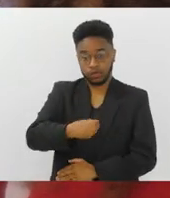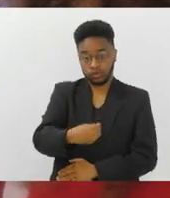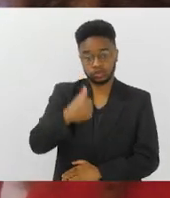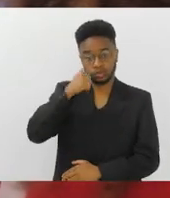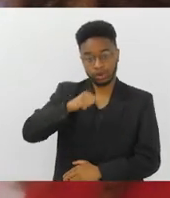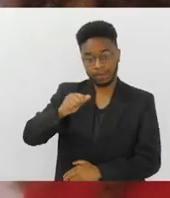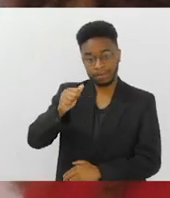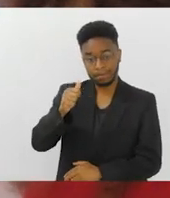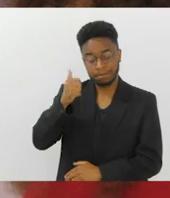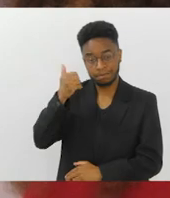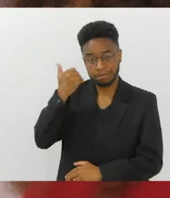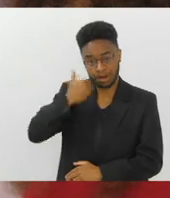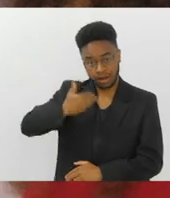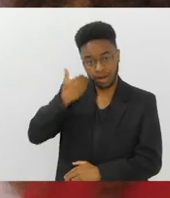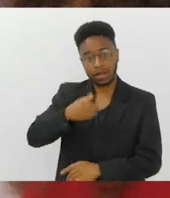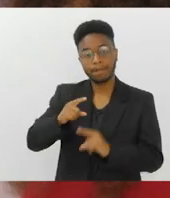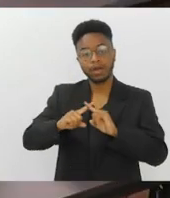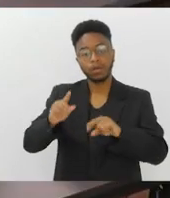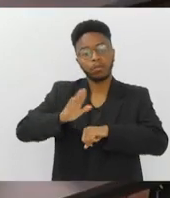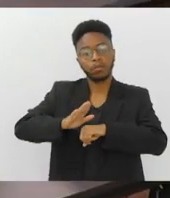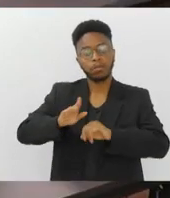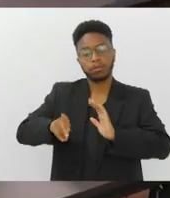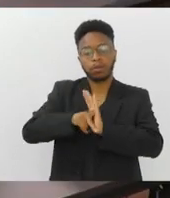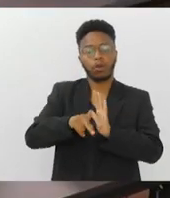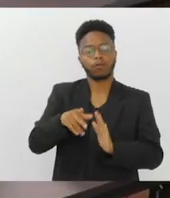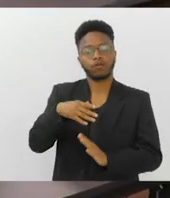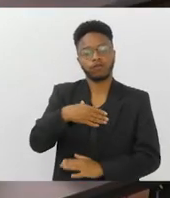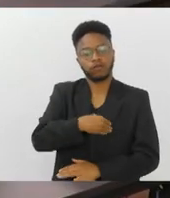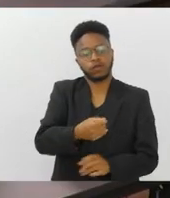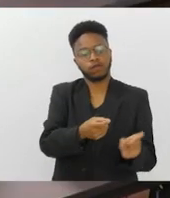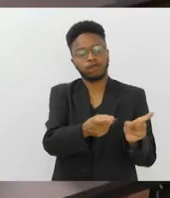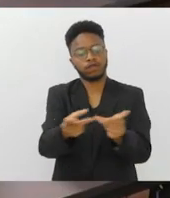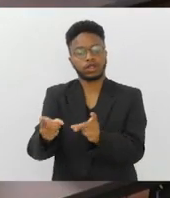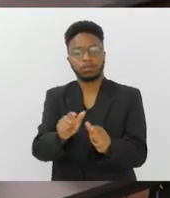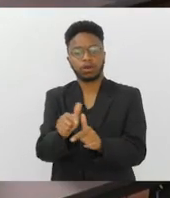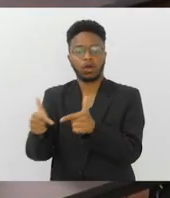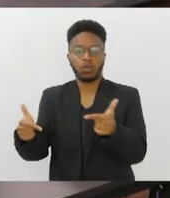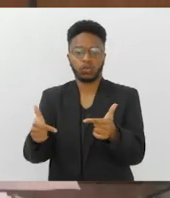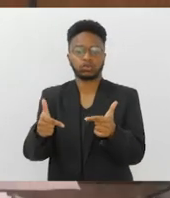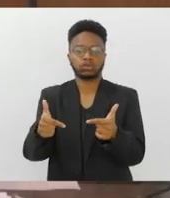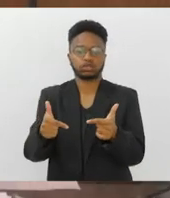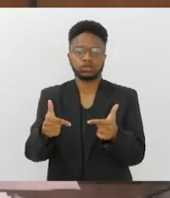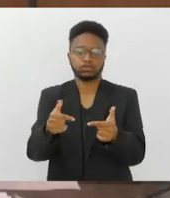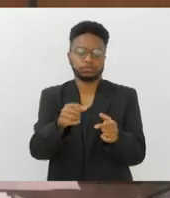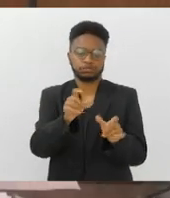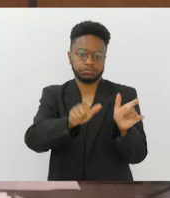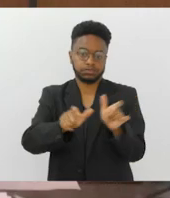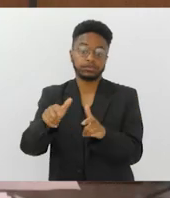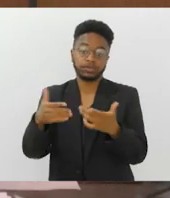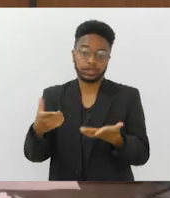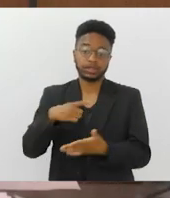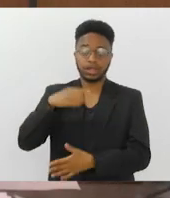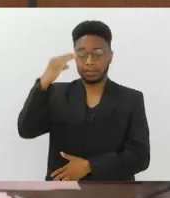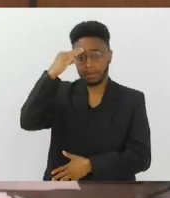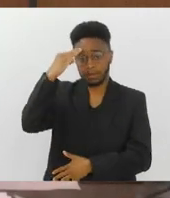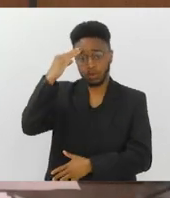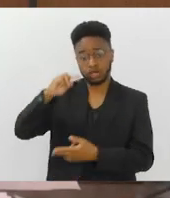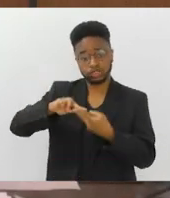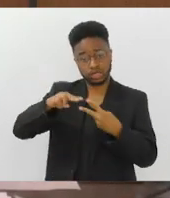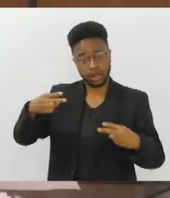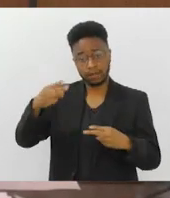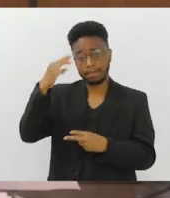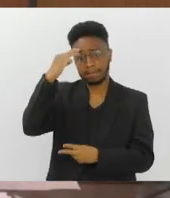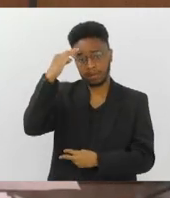seus próprios eram vendidos. Então, essa memória ancestral, essa memória genética, ela perdura, né? E